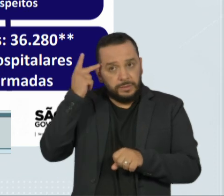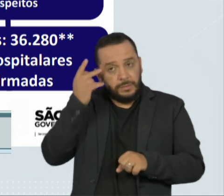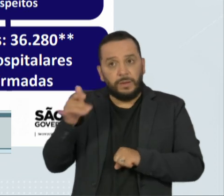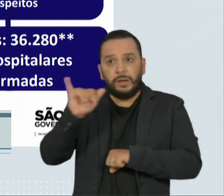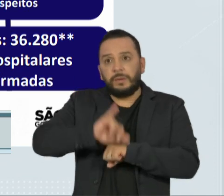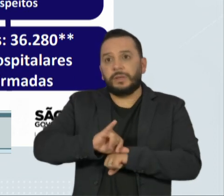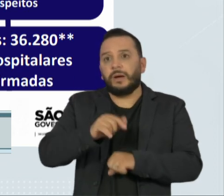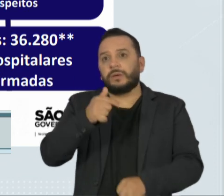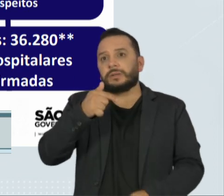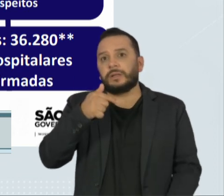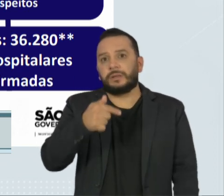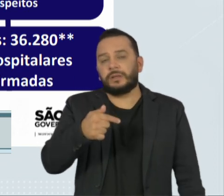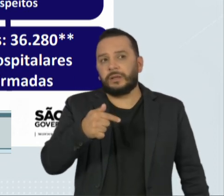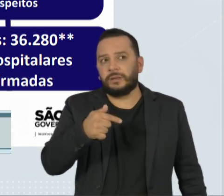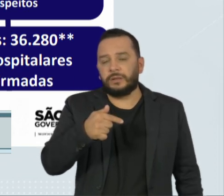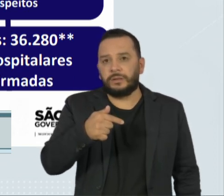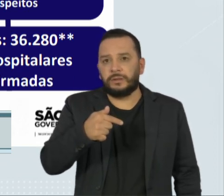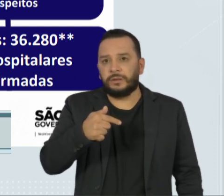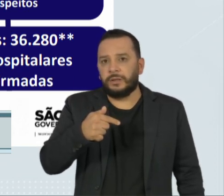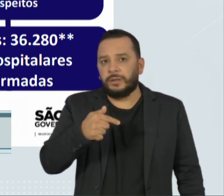de